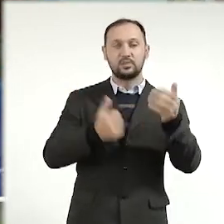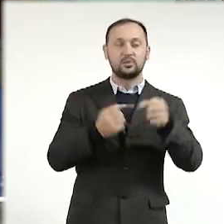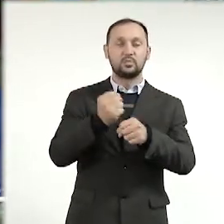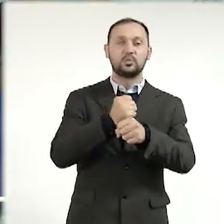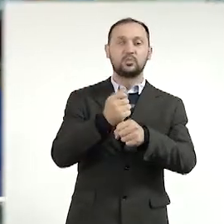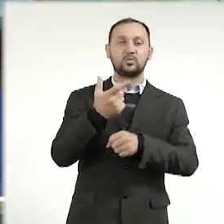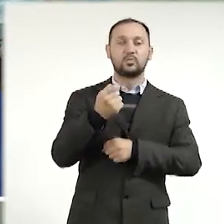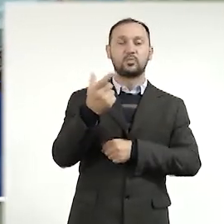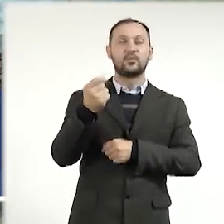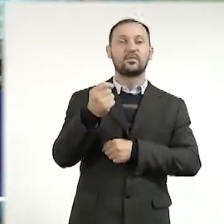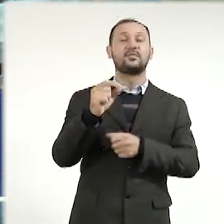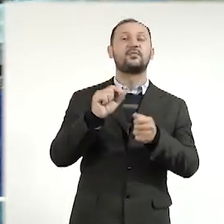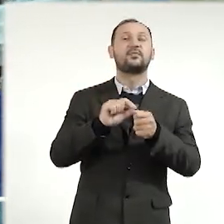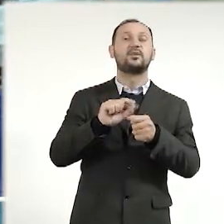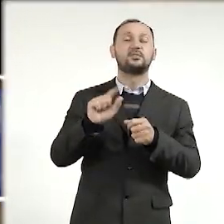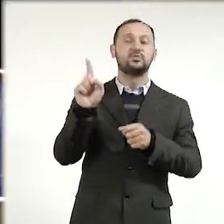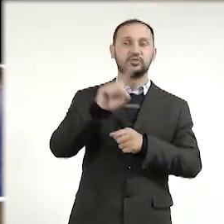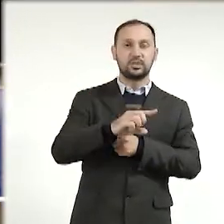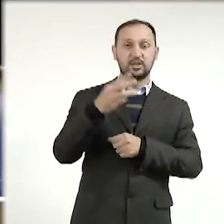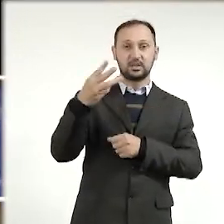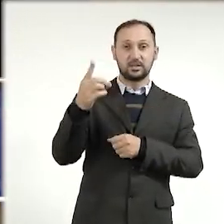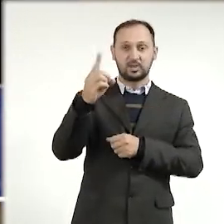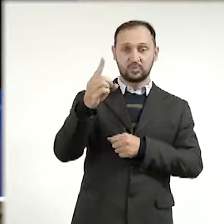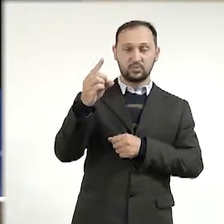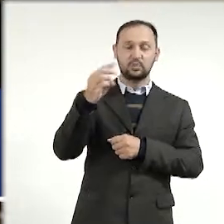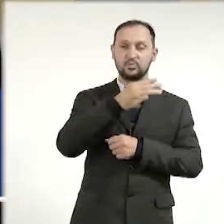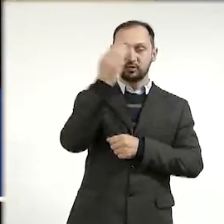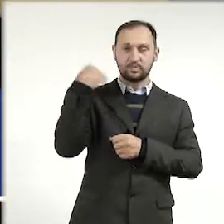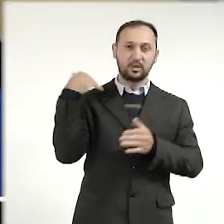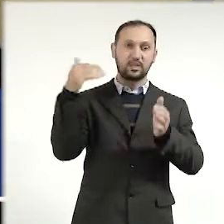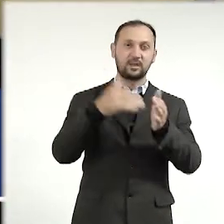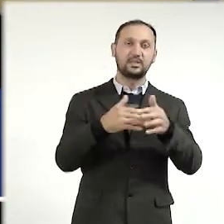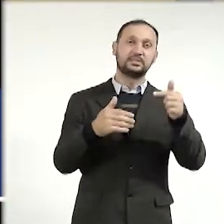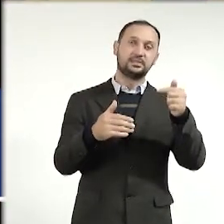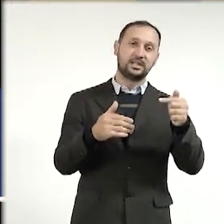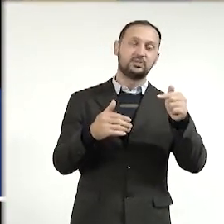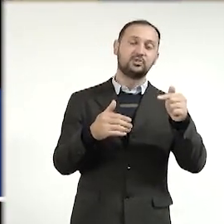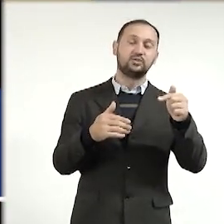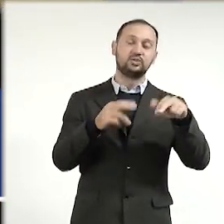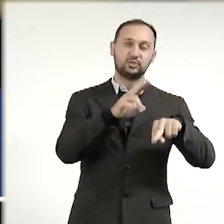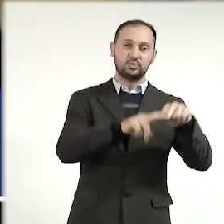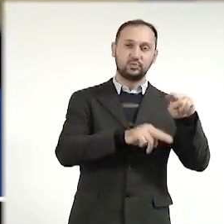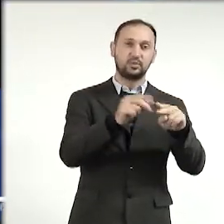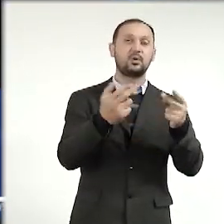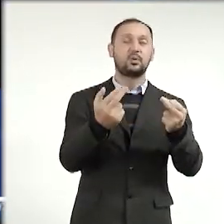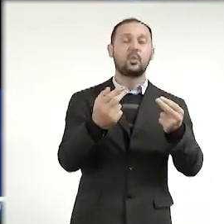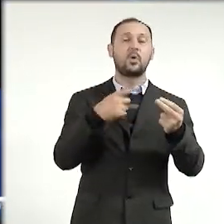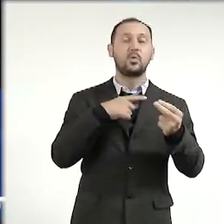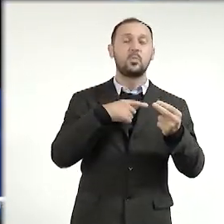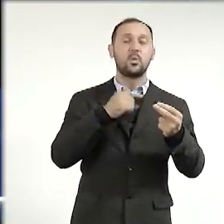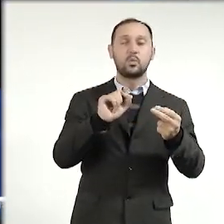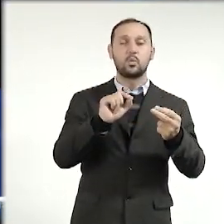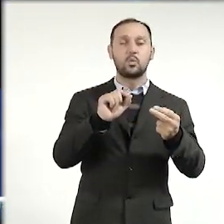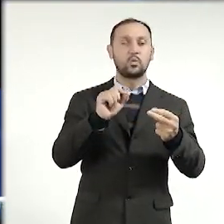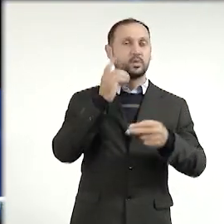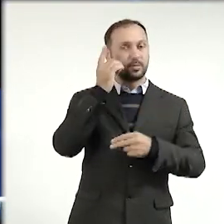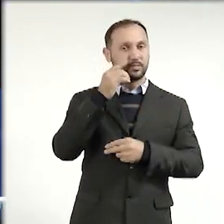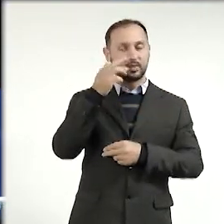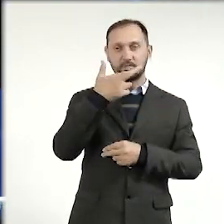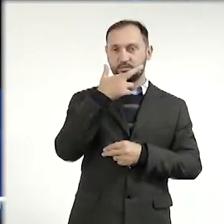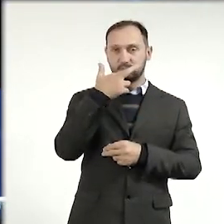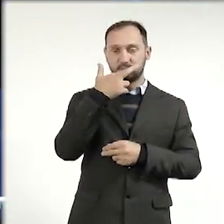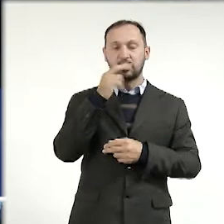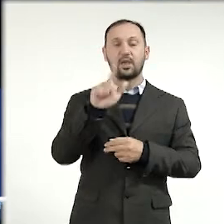do Leite em 2020 é comemorada de 31 de maio a 7 de junho. Conforme o deputado Renato Câmara,